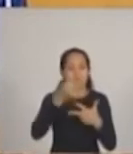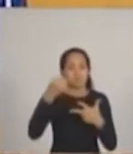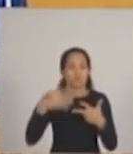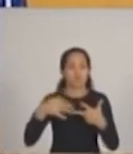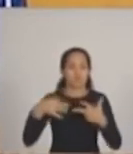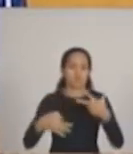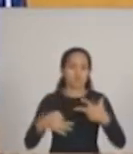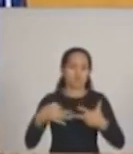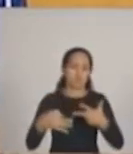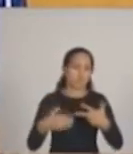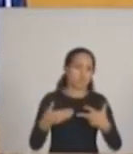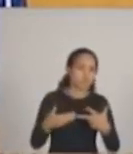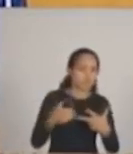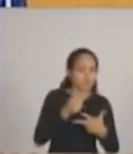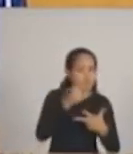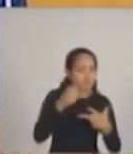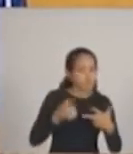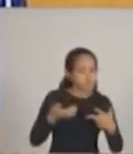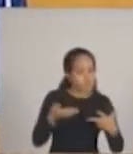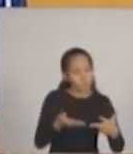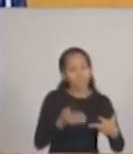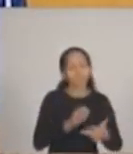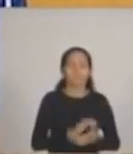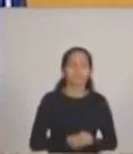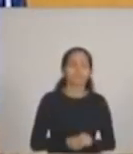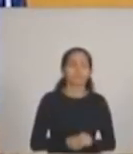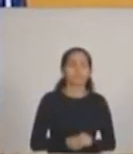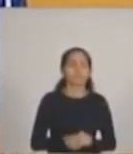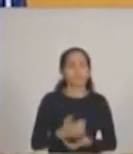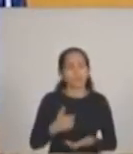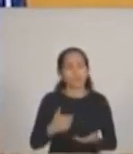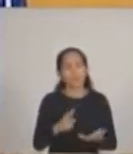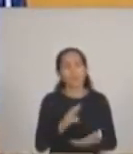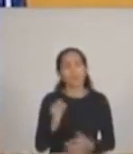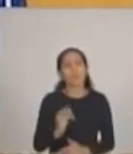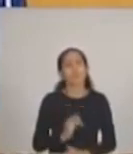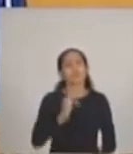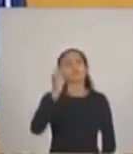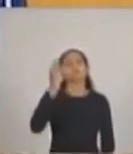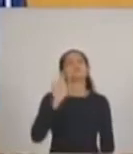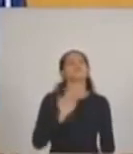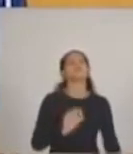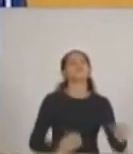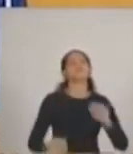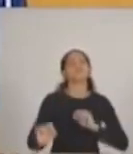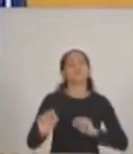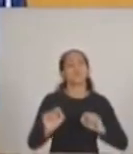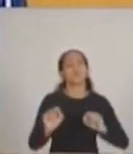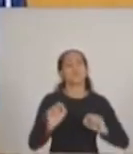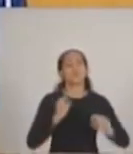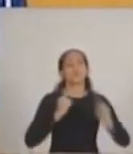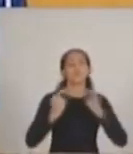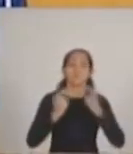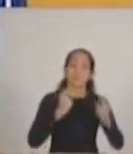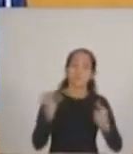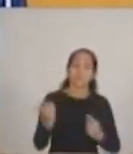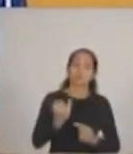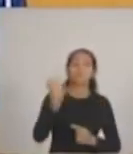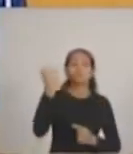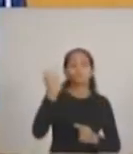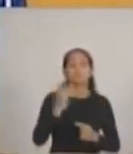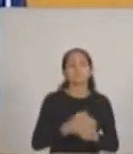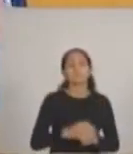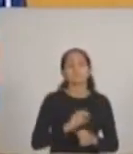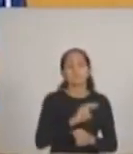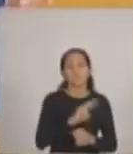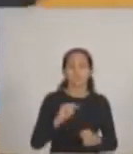Musso, entendendo que o que vai prevalecer lá na frente é o diálogo, entendendo que será